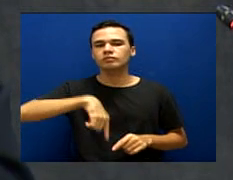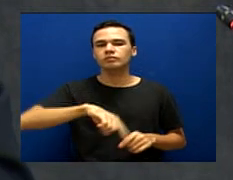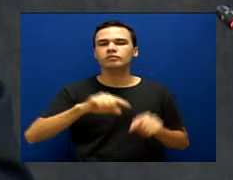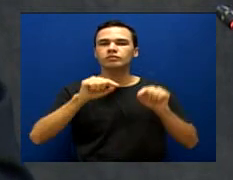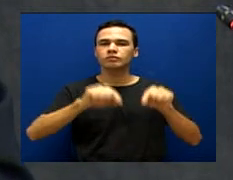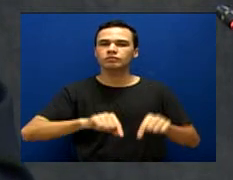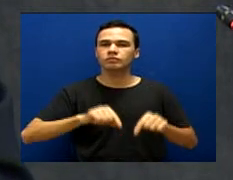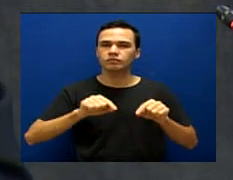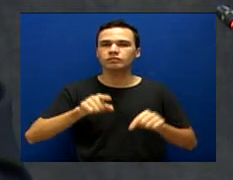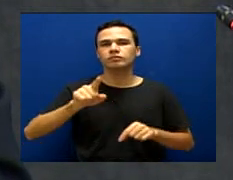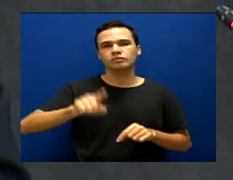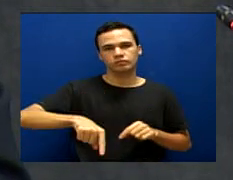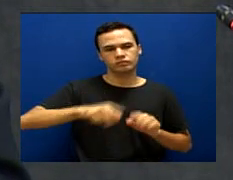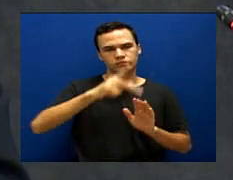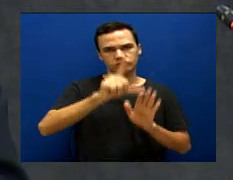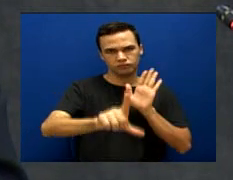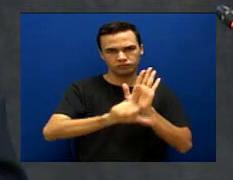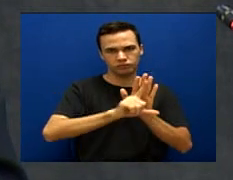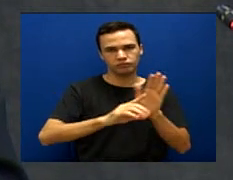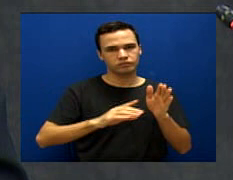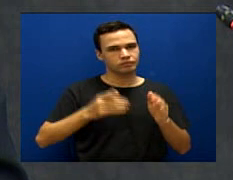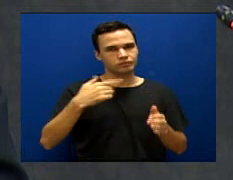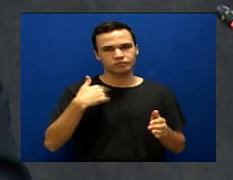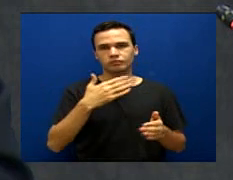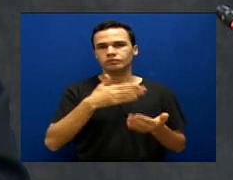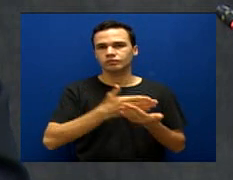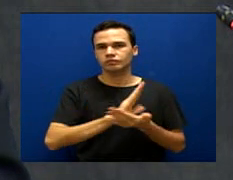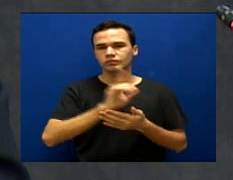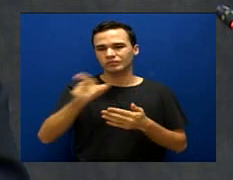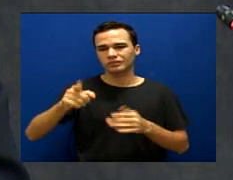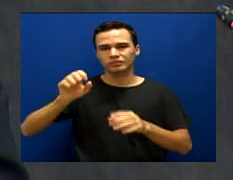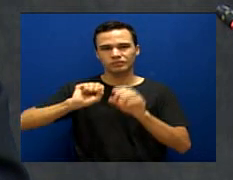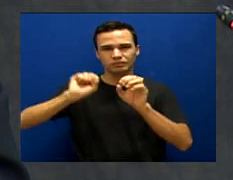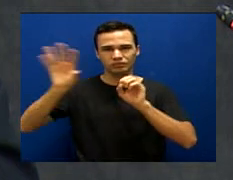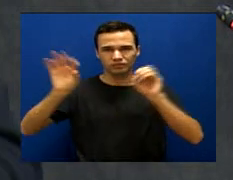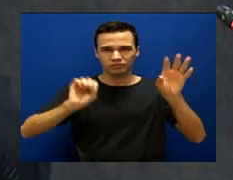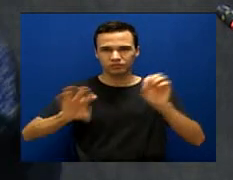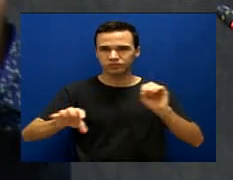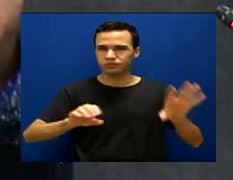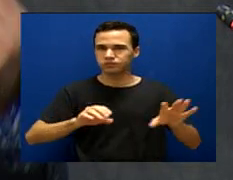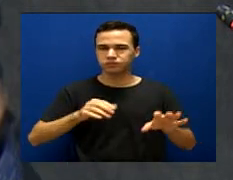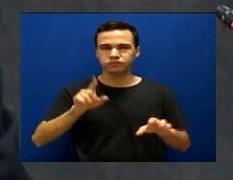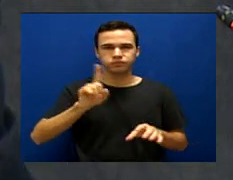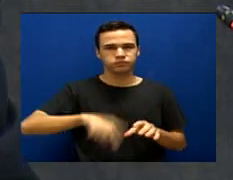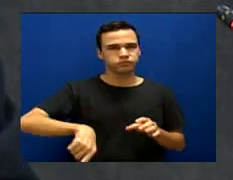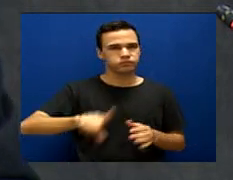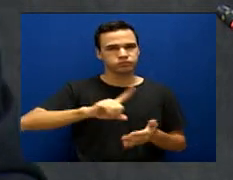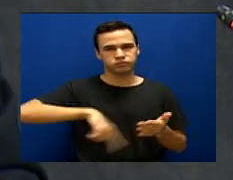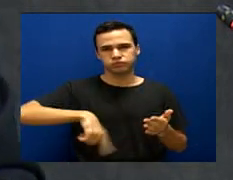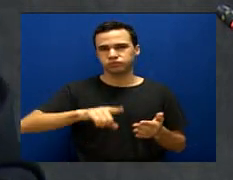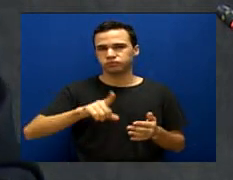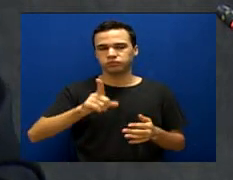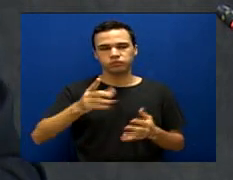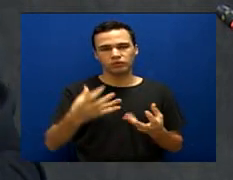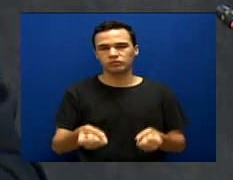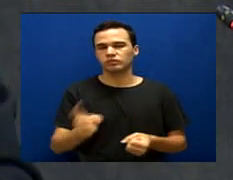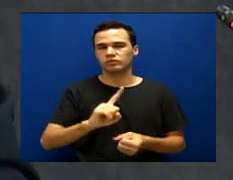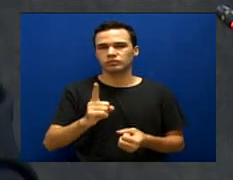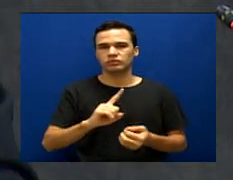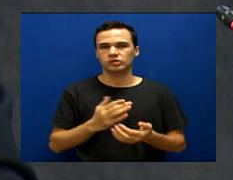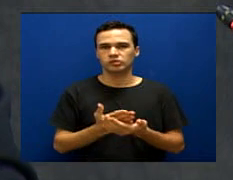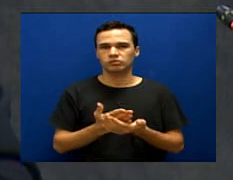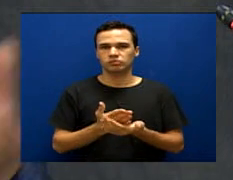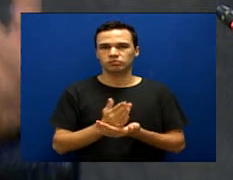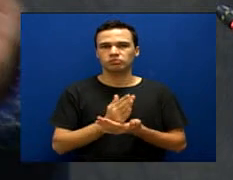a curto prazo é aprovar a lei que proíbe fogos de artifício aqui no município de Sorocaba. Já foi apresentado anteriormente pelo ex-vereador